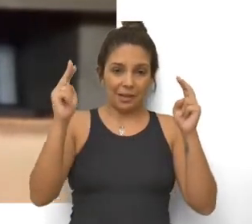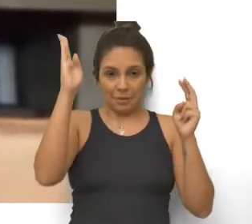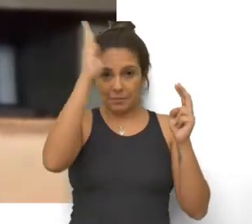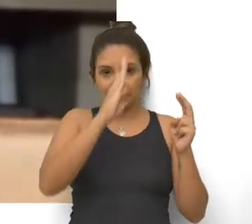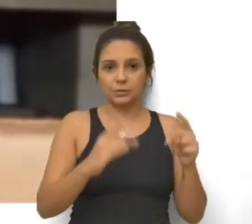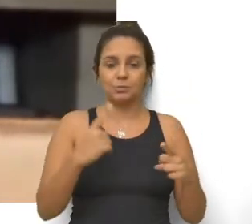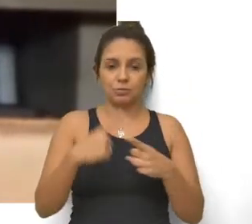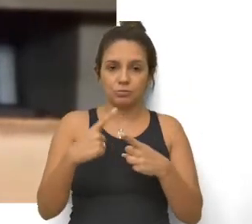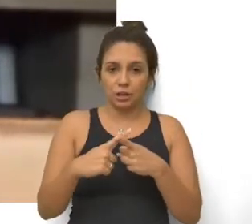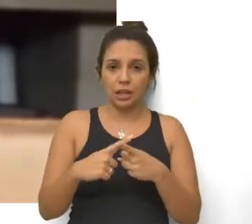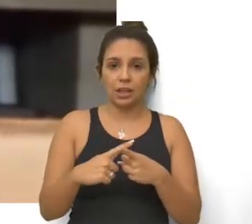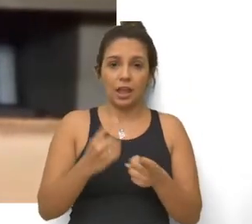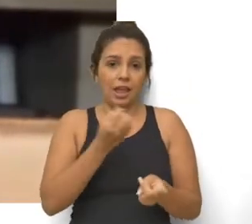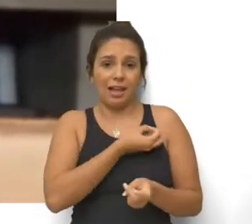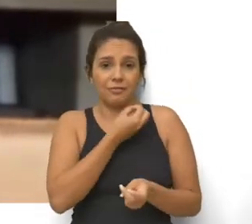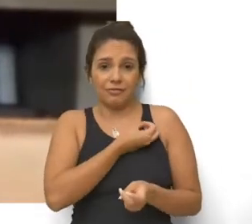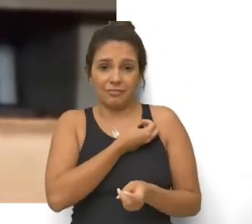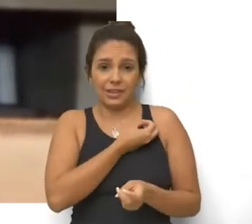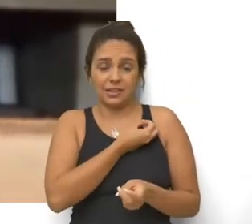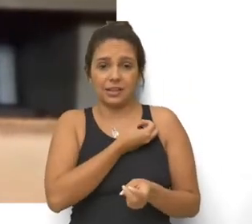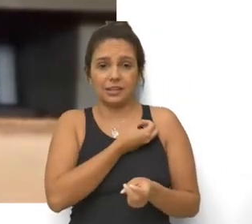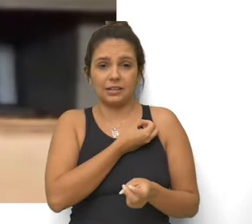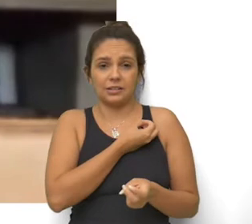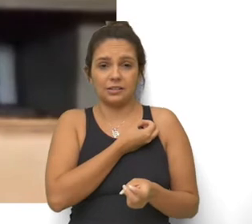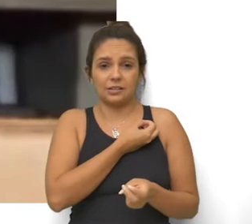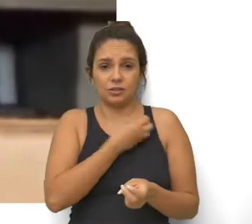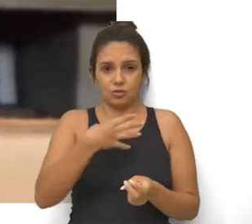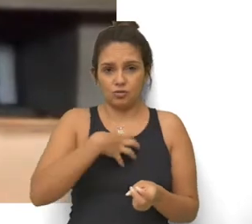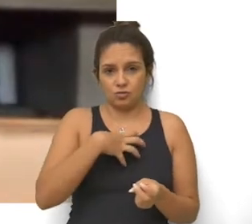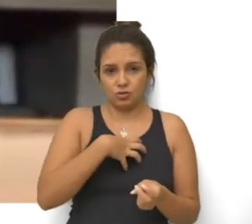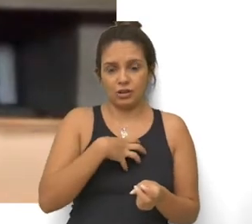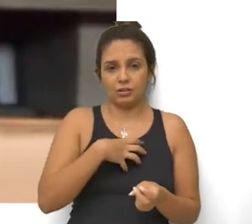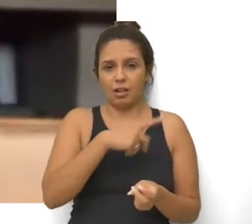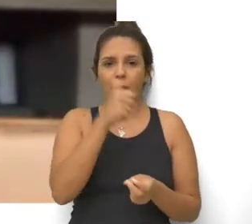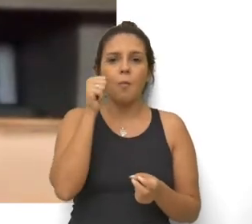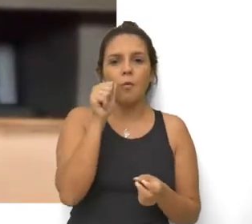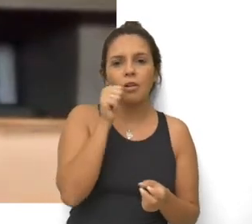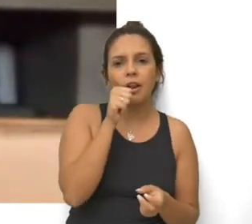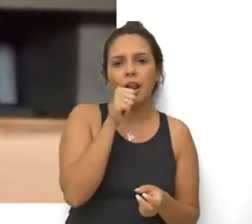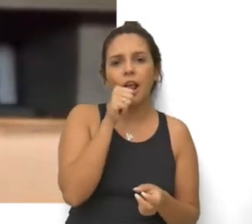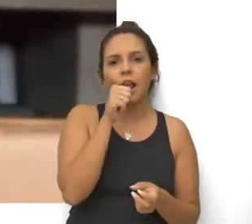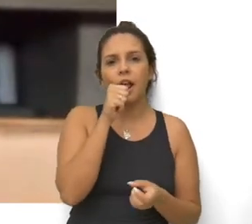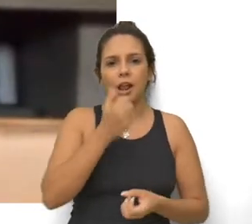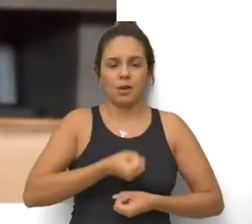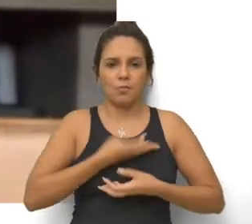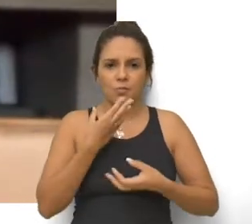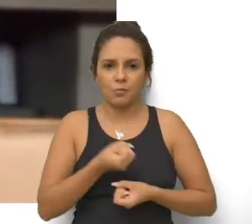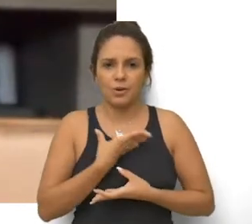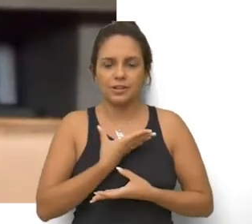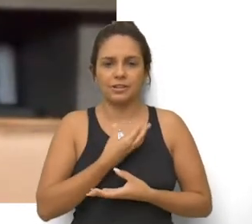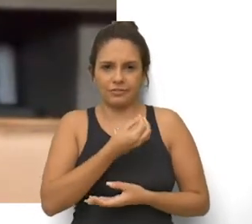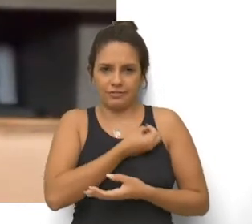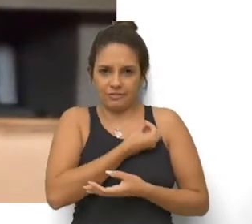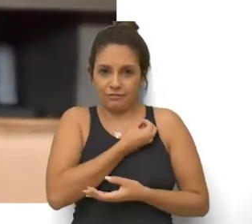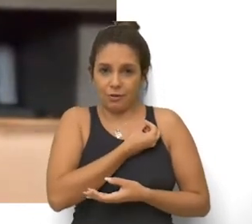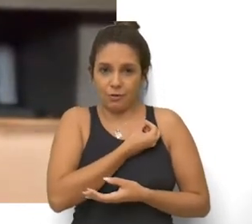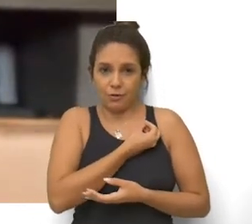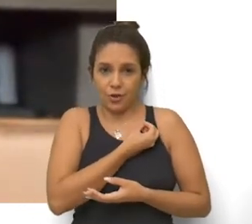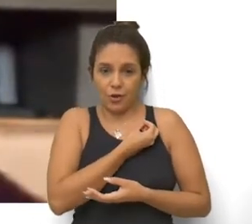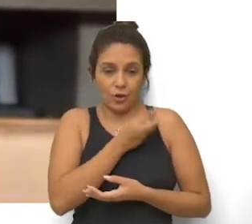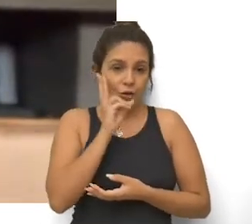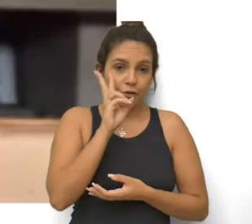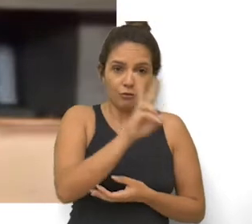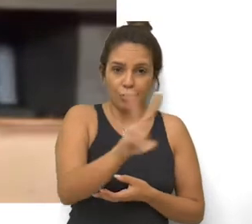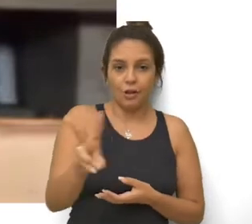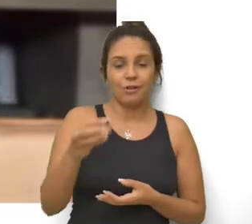verdade, era a vida, o jeito que essa mulher e que essa poetisa maravilhosa viveu e olhou